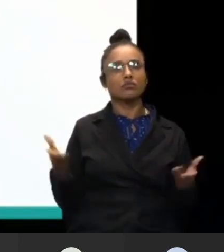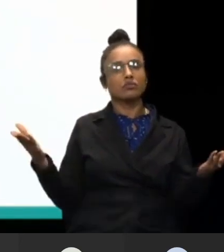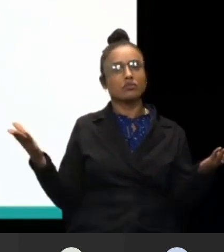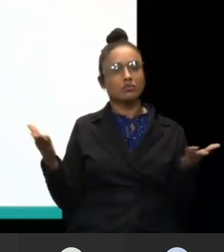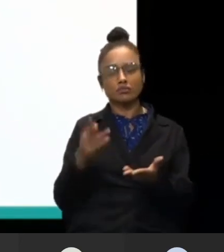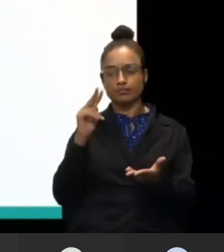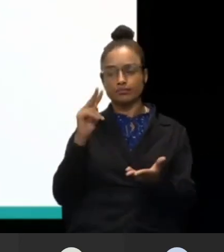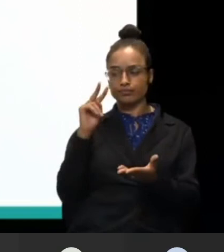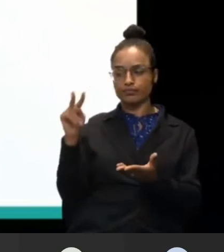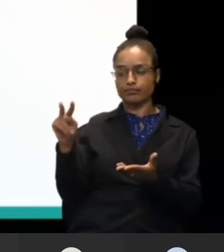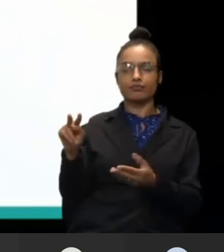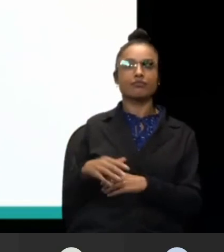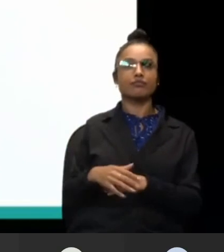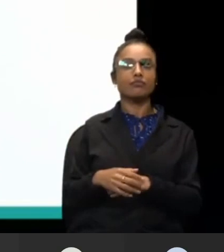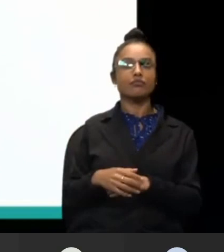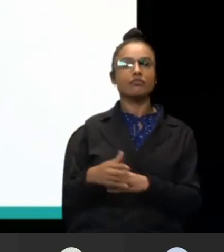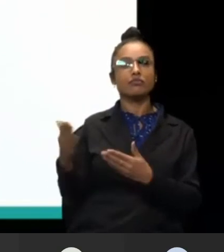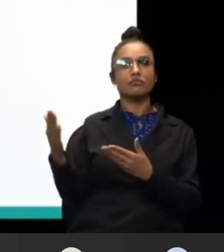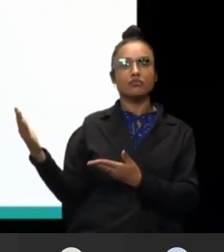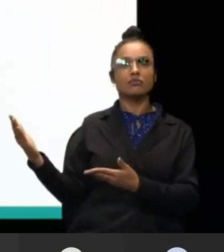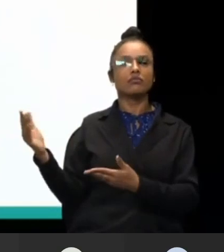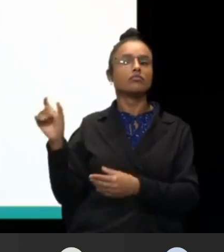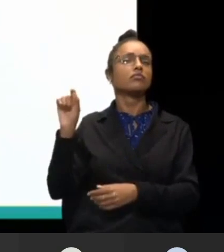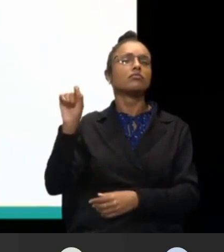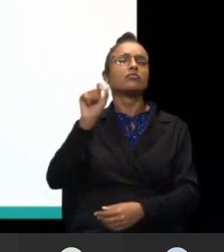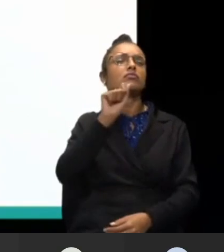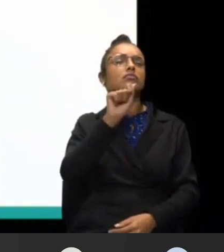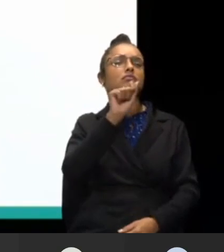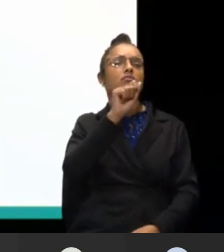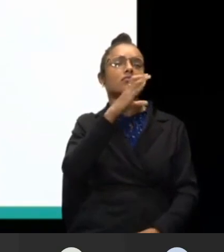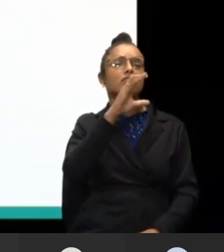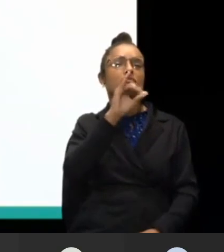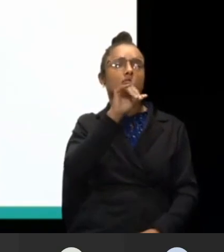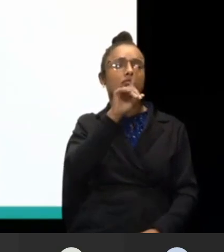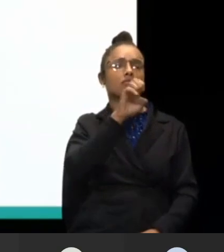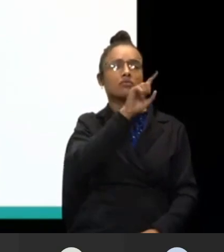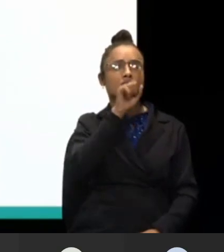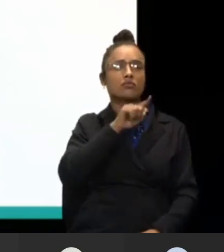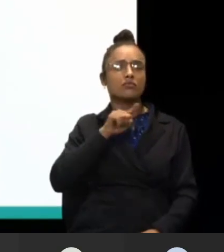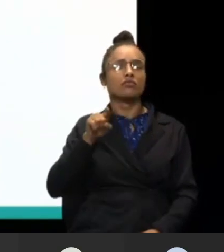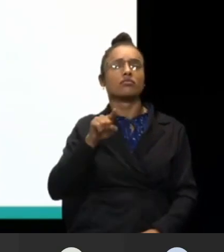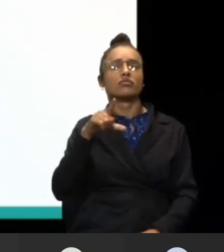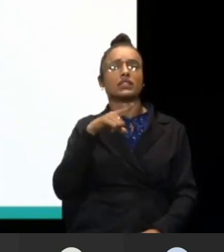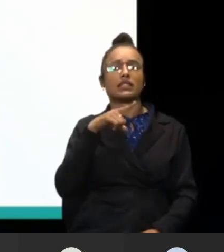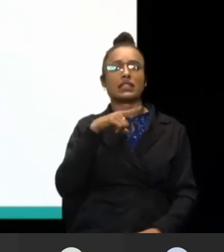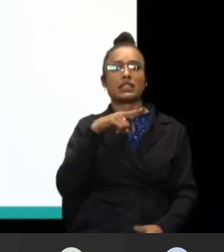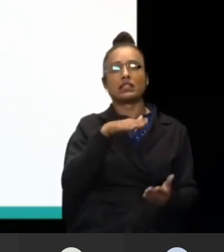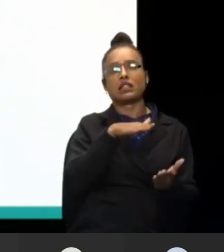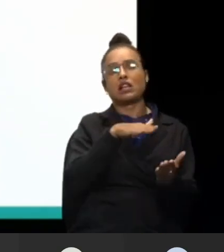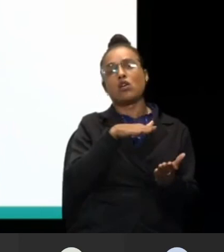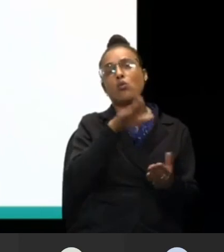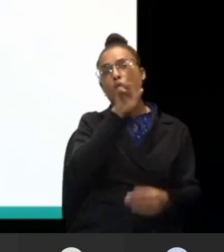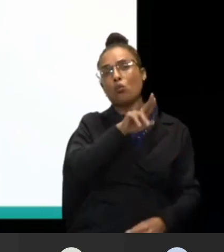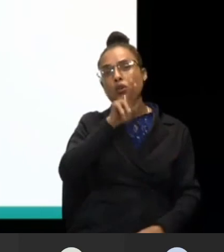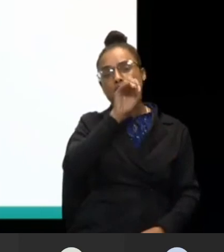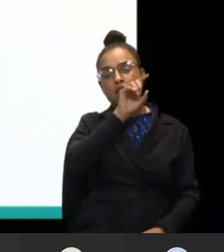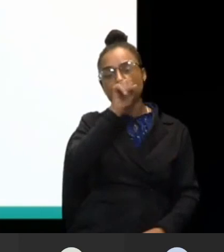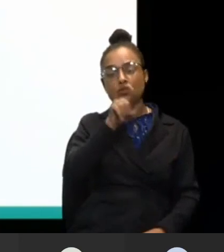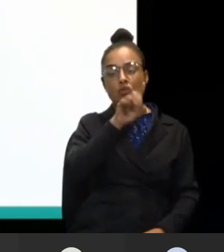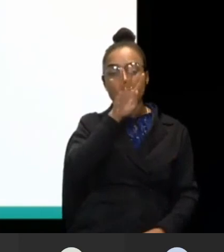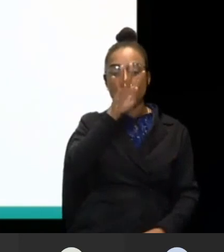Acidez, índice de acidez. Então, o índice de acidez. Foi gasto 0,4 ml